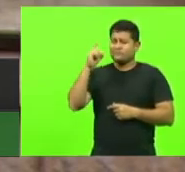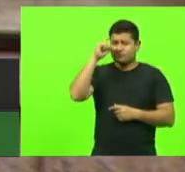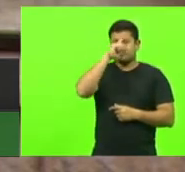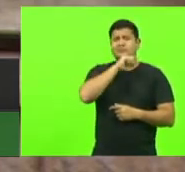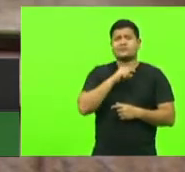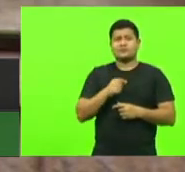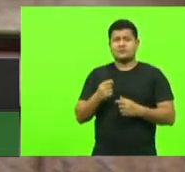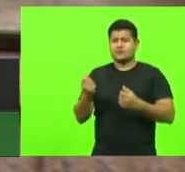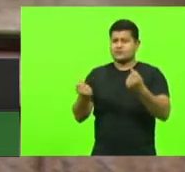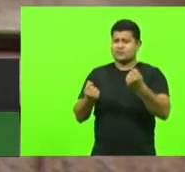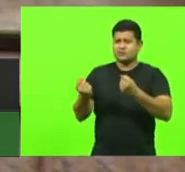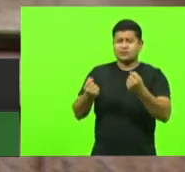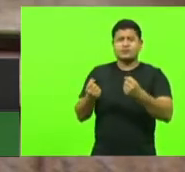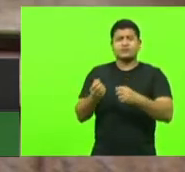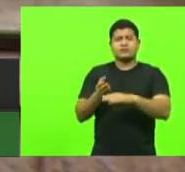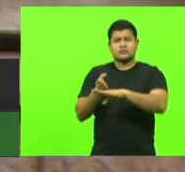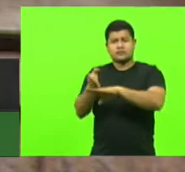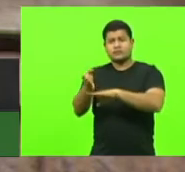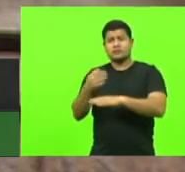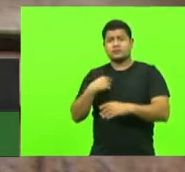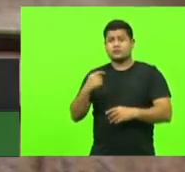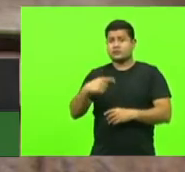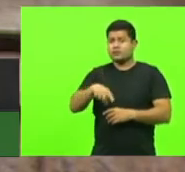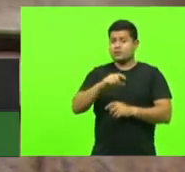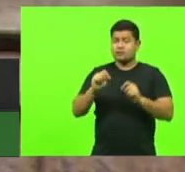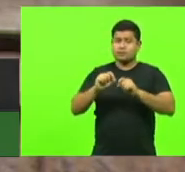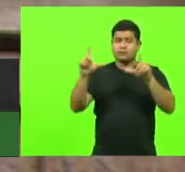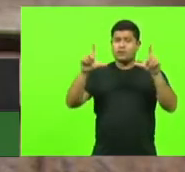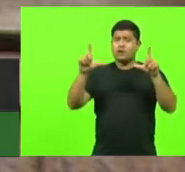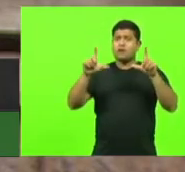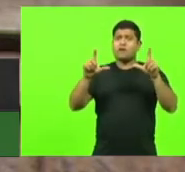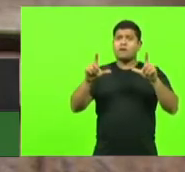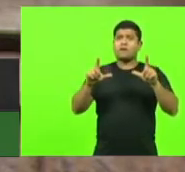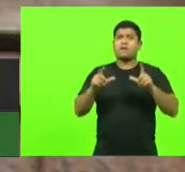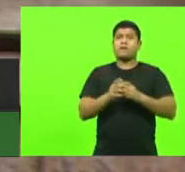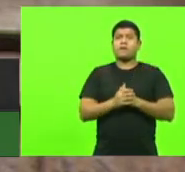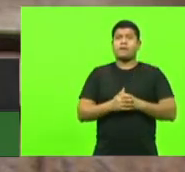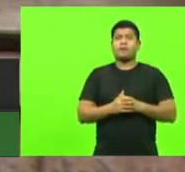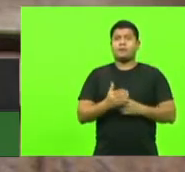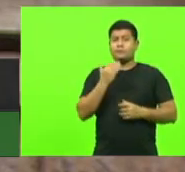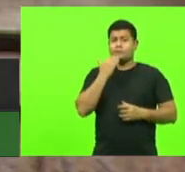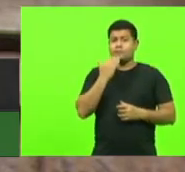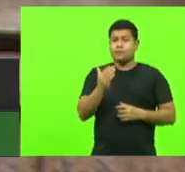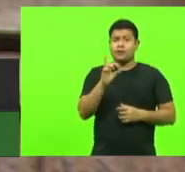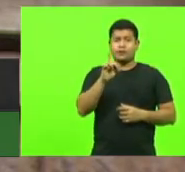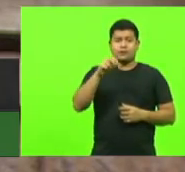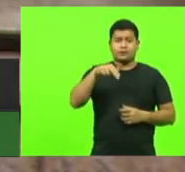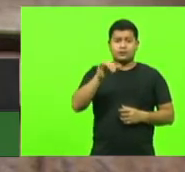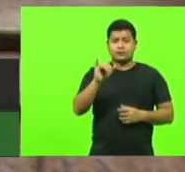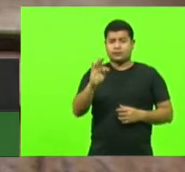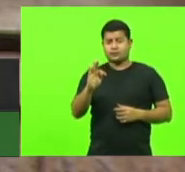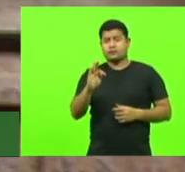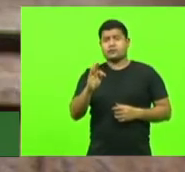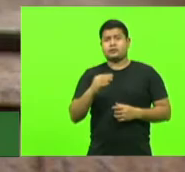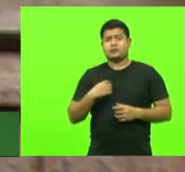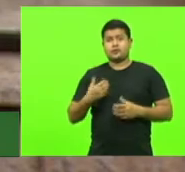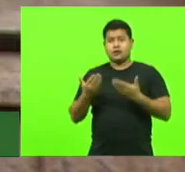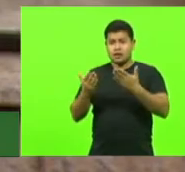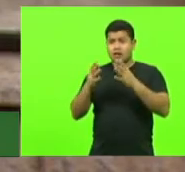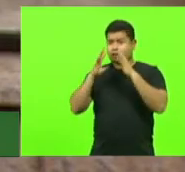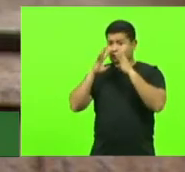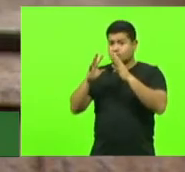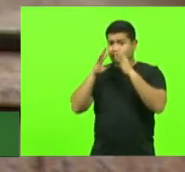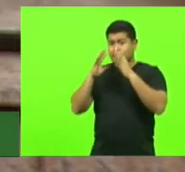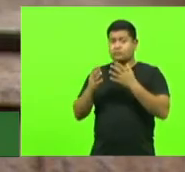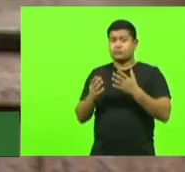intransitável. Então, fica o nosso alerta, o nosso grito, o nosso apelo ao DENIT para que olhe com carinho os outros